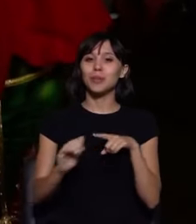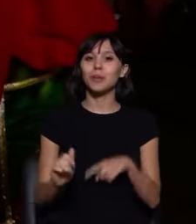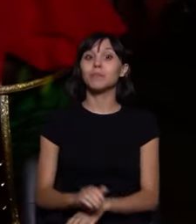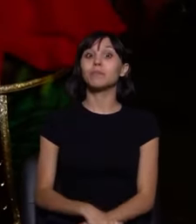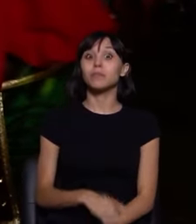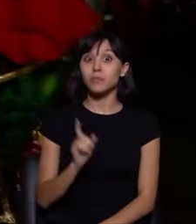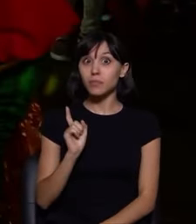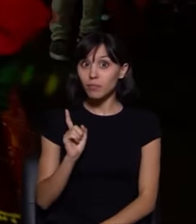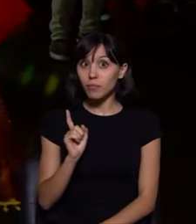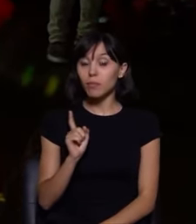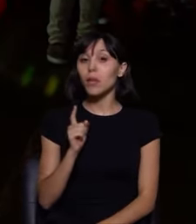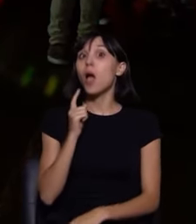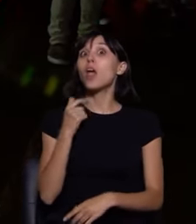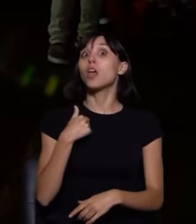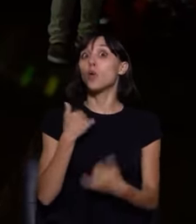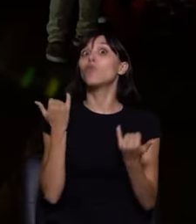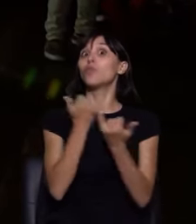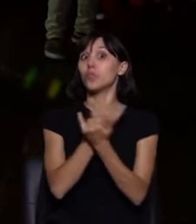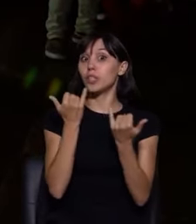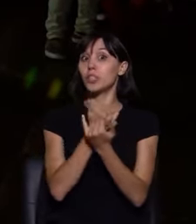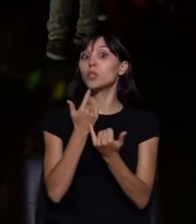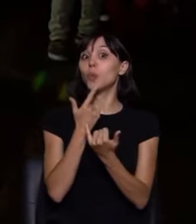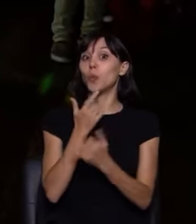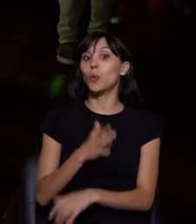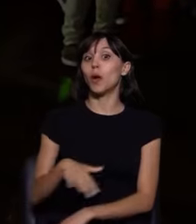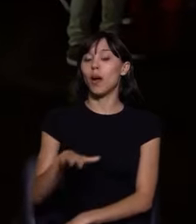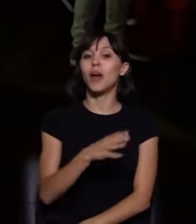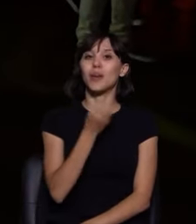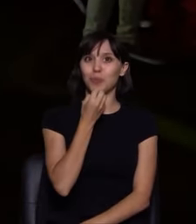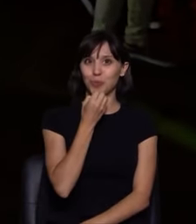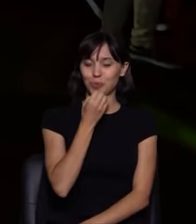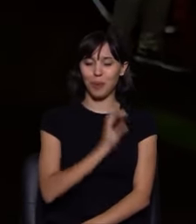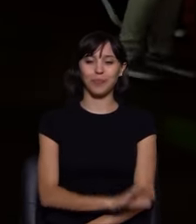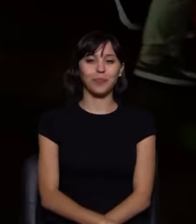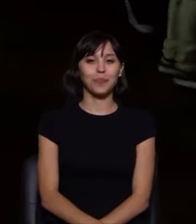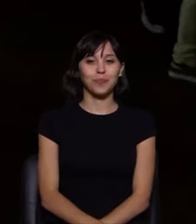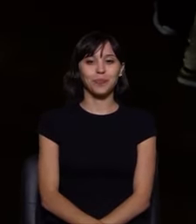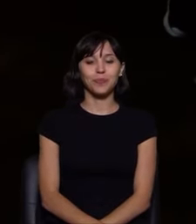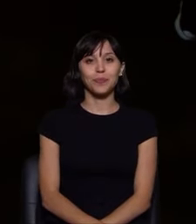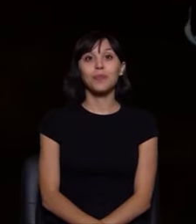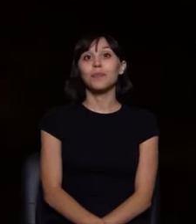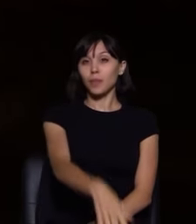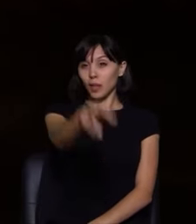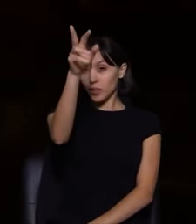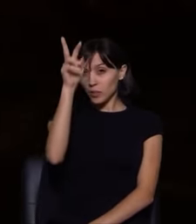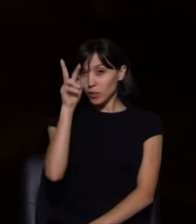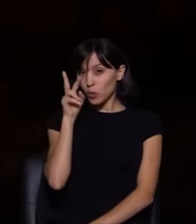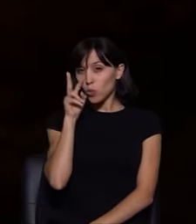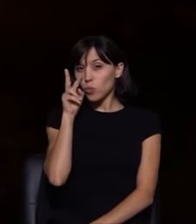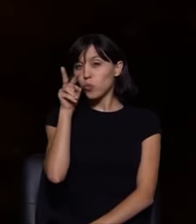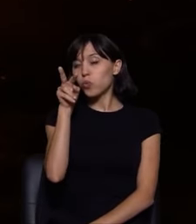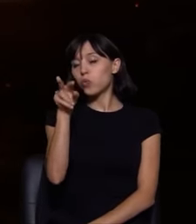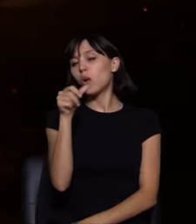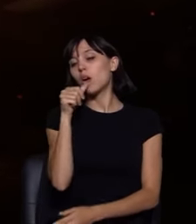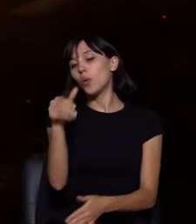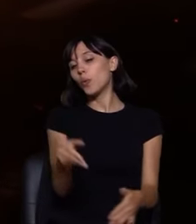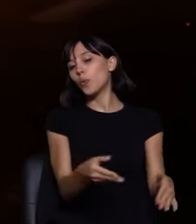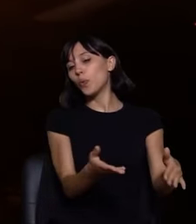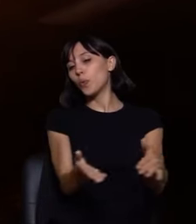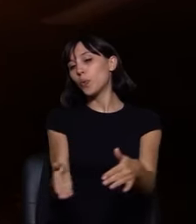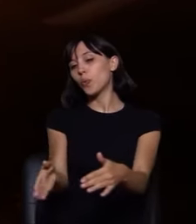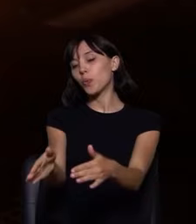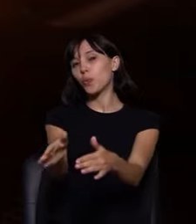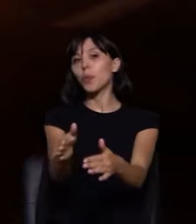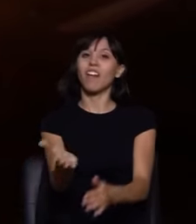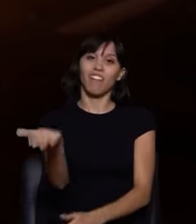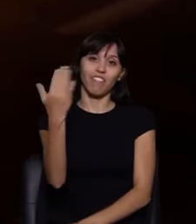eu na Penha sou super sou feliz. Feliz. Ora, muito bem. A vista sorriu lá em cima da colina batida pelo vento. Venha